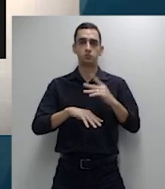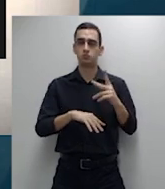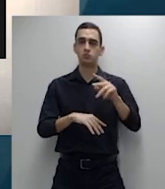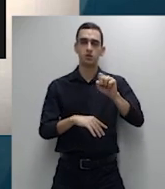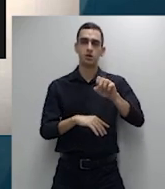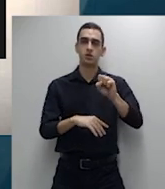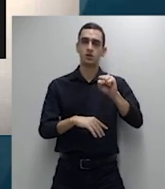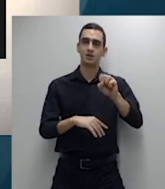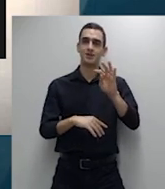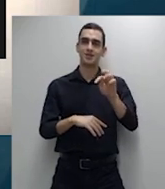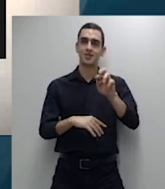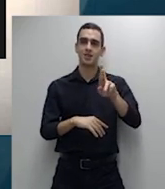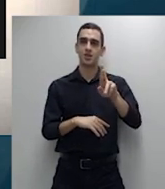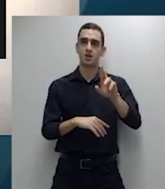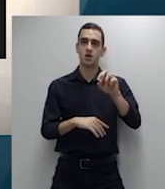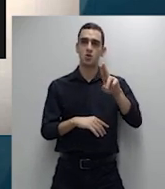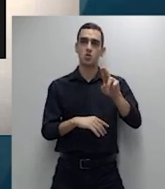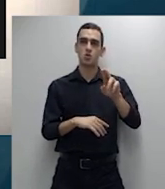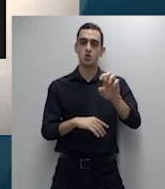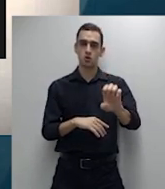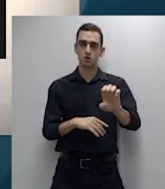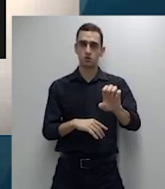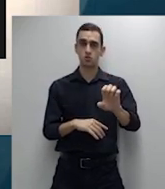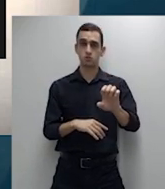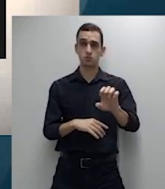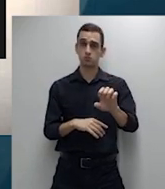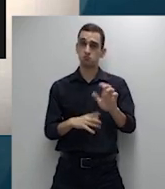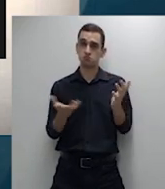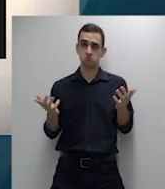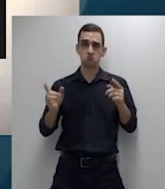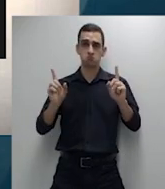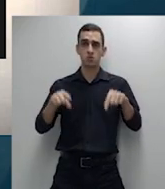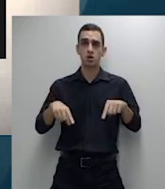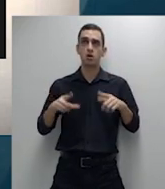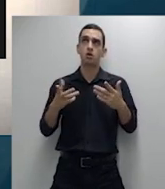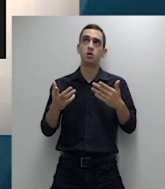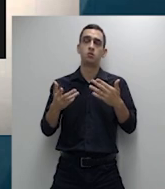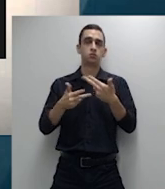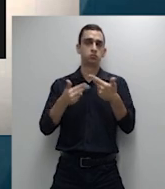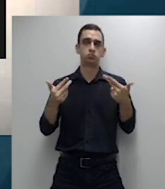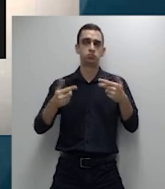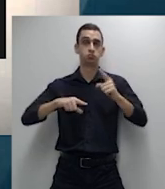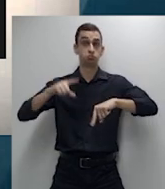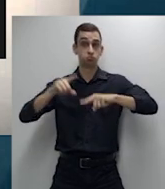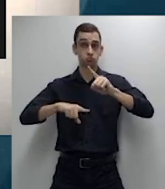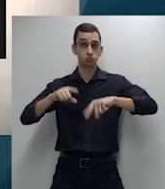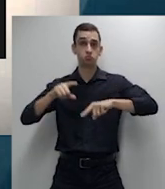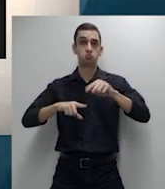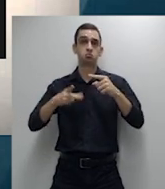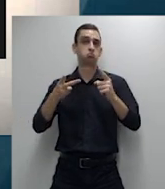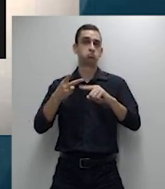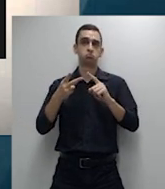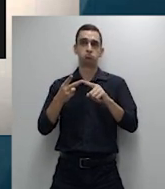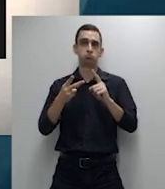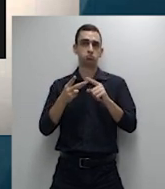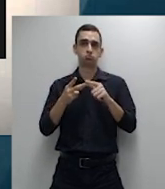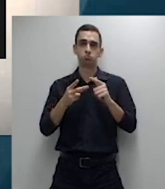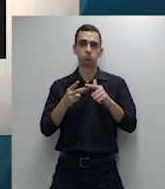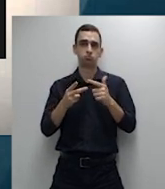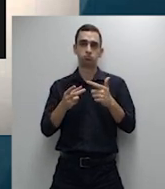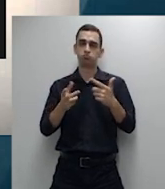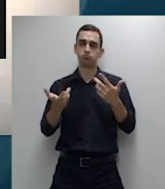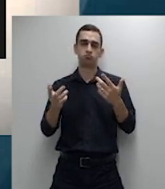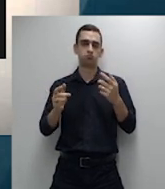não é um aparelho ou é um roteador ou não é um poste nada disso é